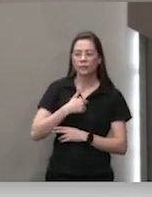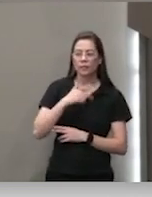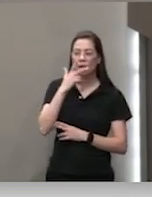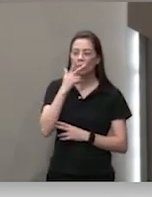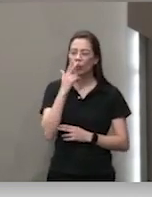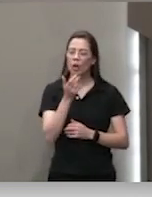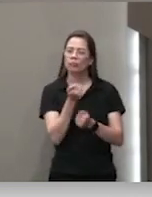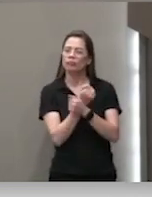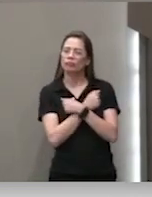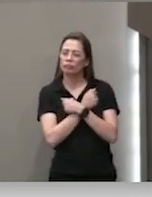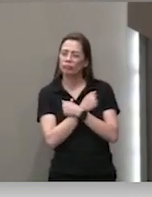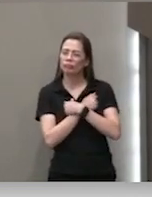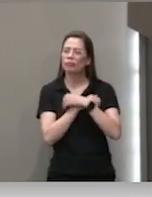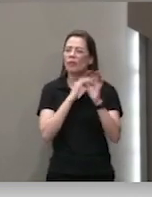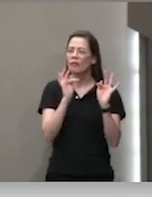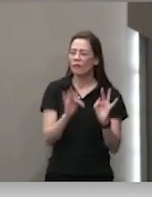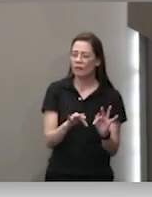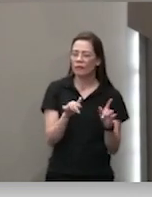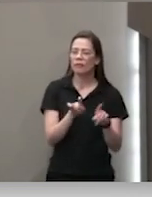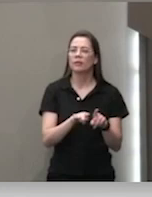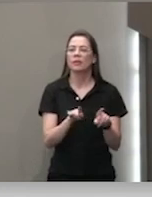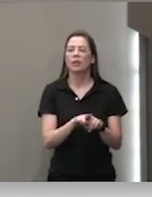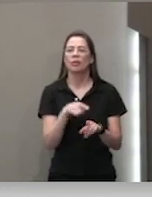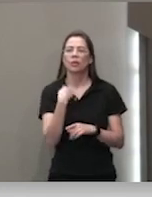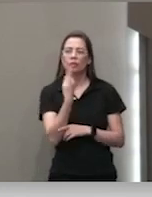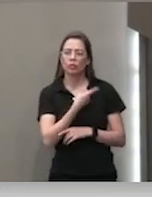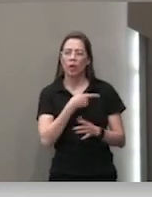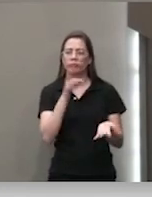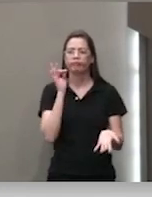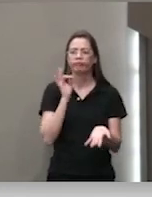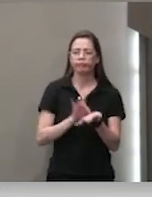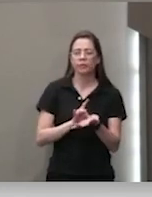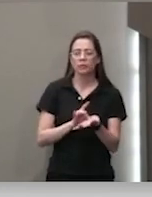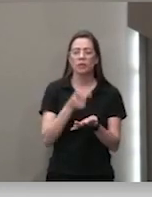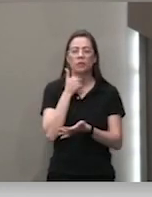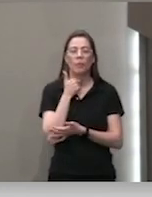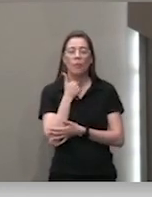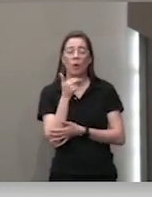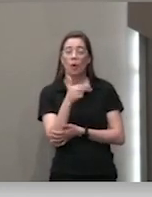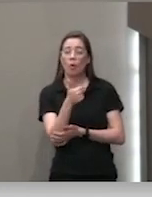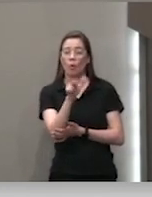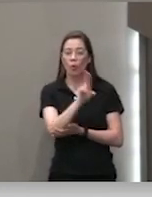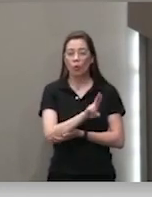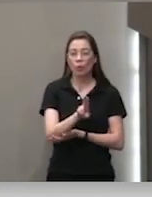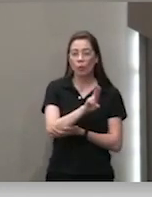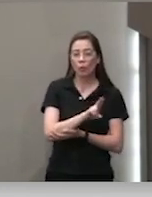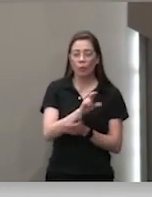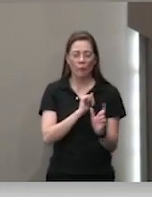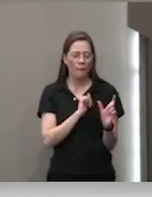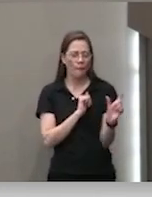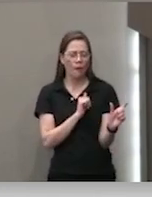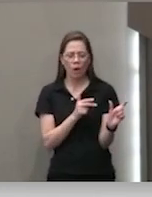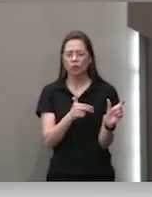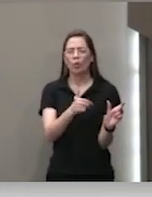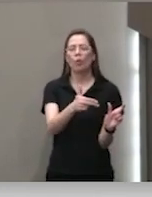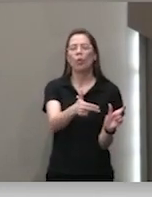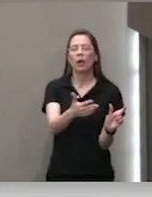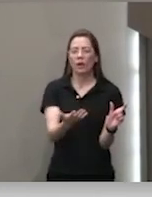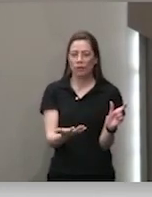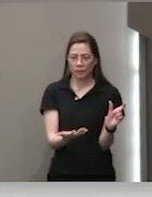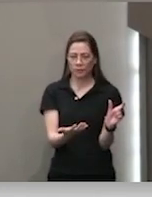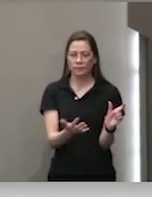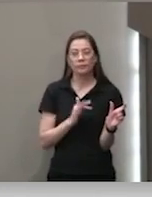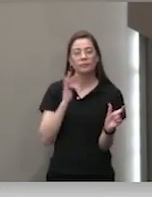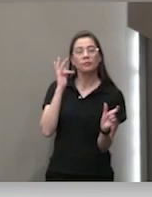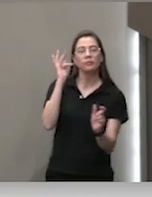despedida nesse grande expediente. A gente, de fato, não podemos nunca utilizar a palavra nunca, vereador Ernesto?